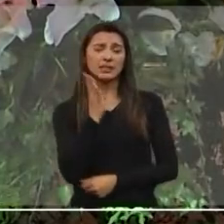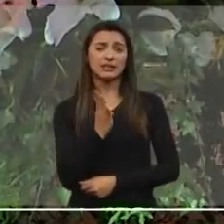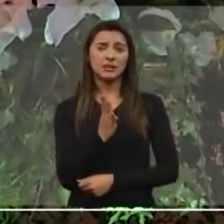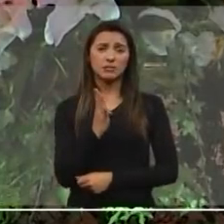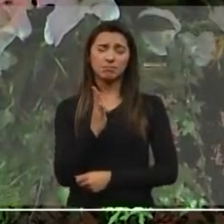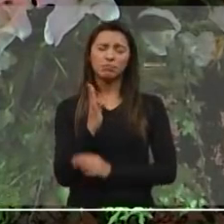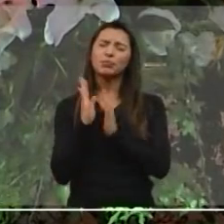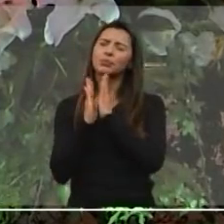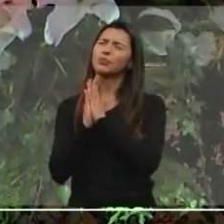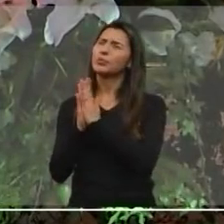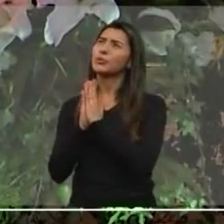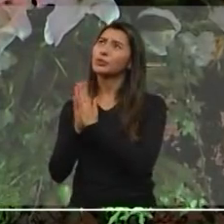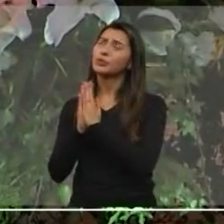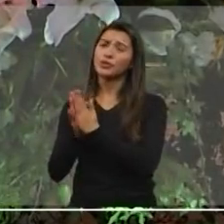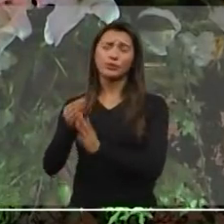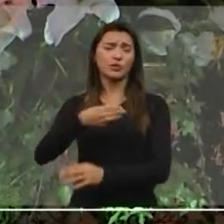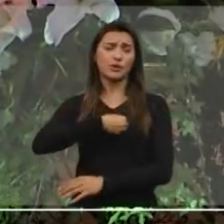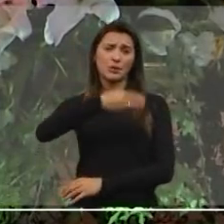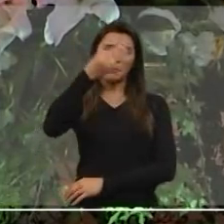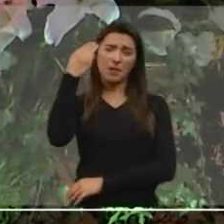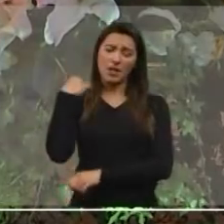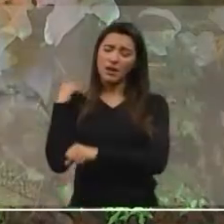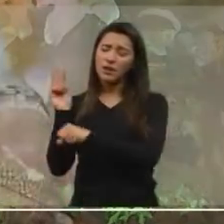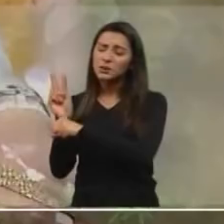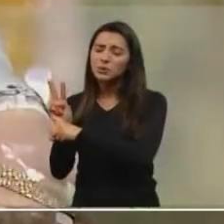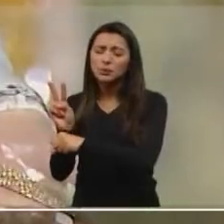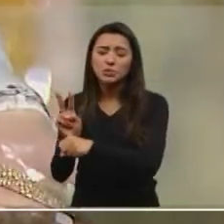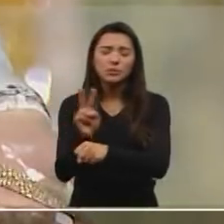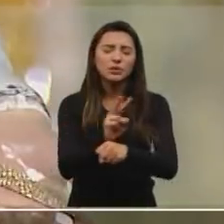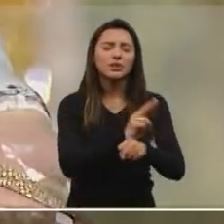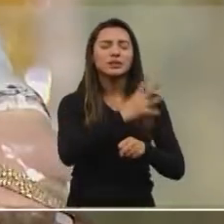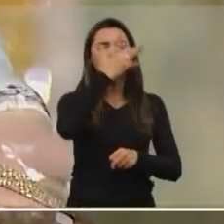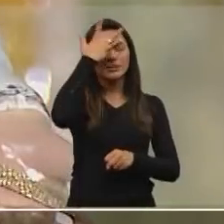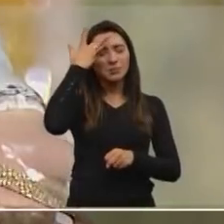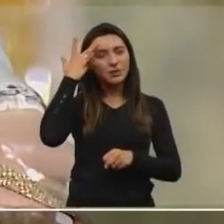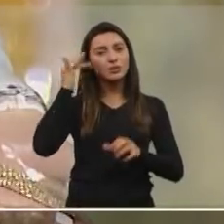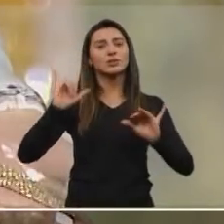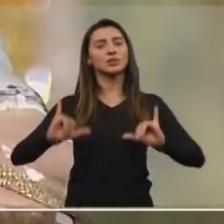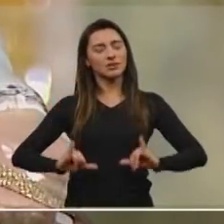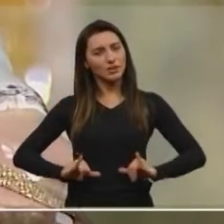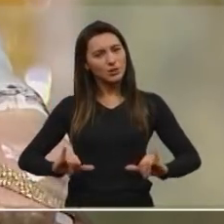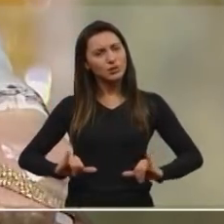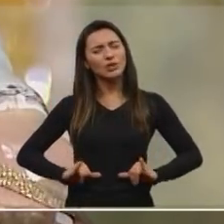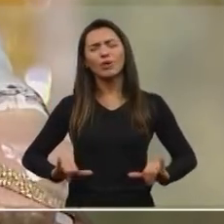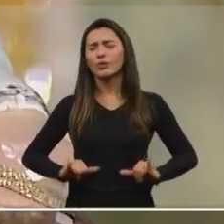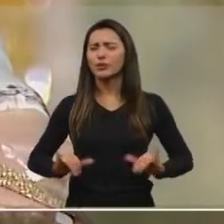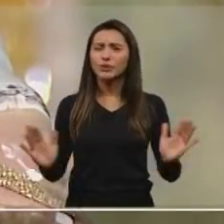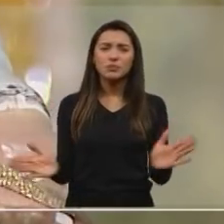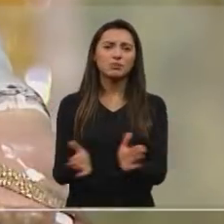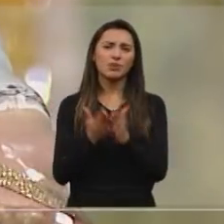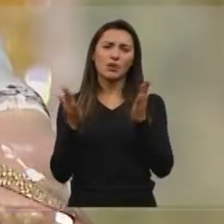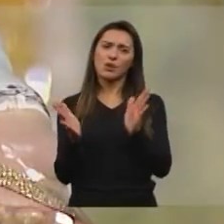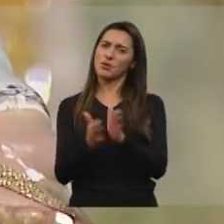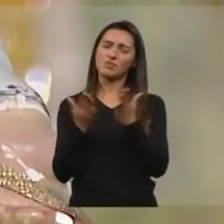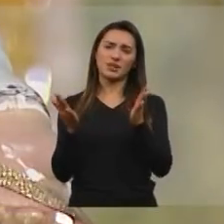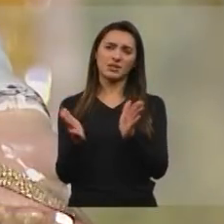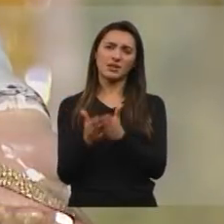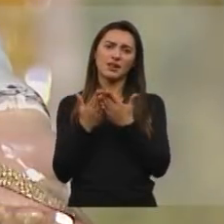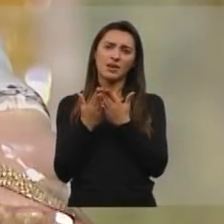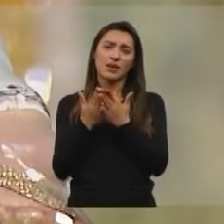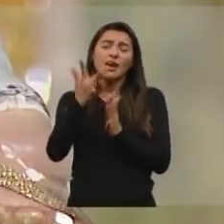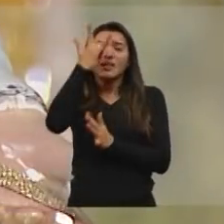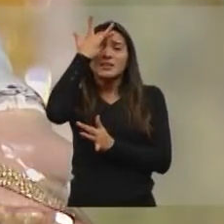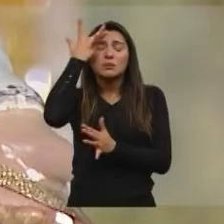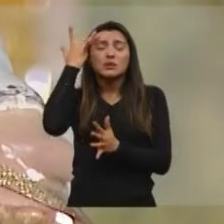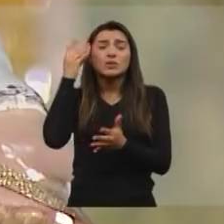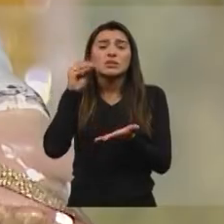holly mãe pelos mais vezes válidos pelos mais empobrecidos por aqueles que